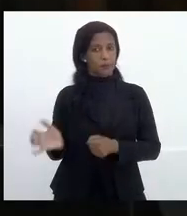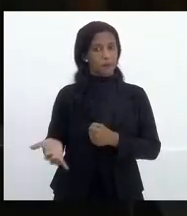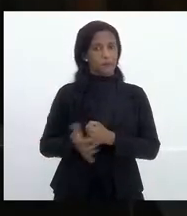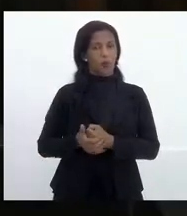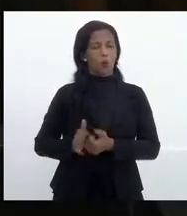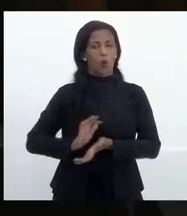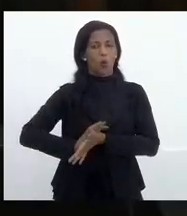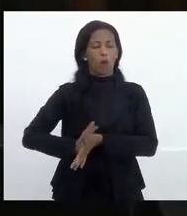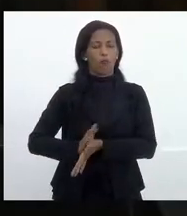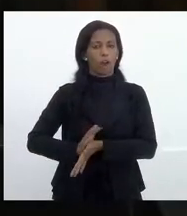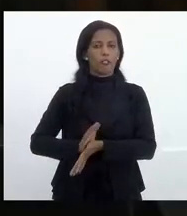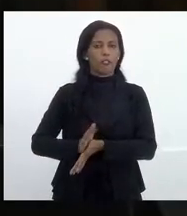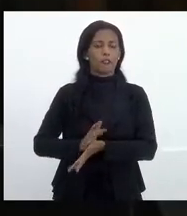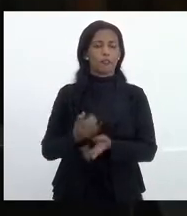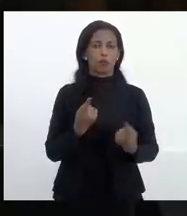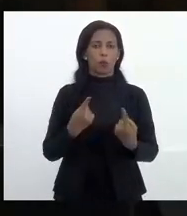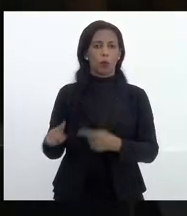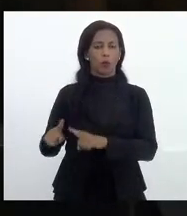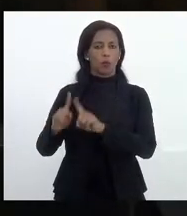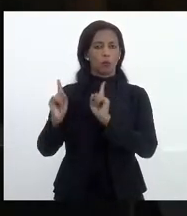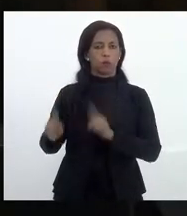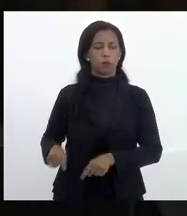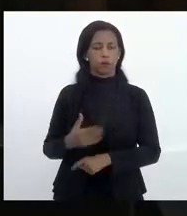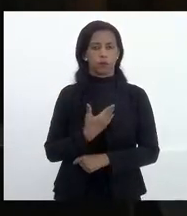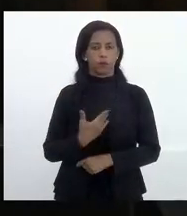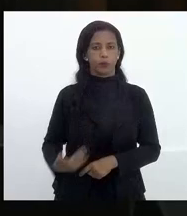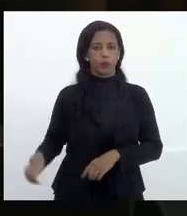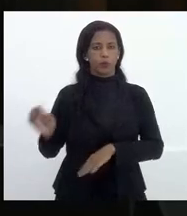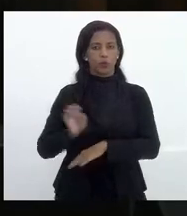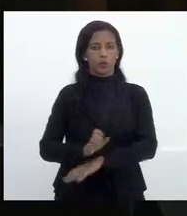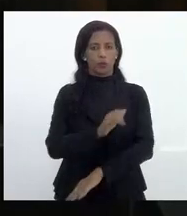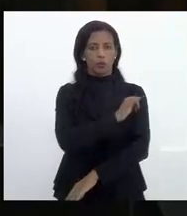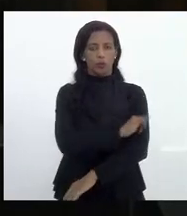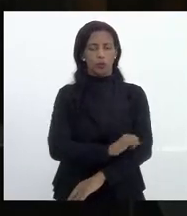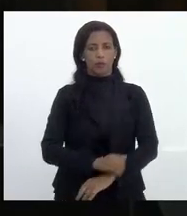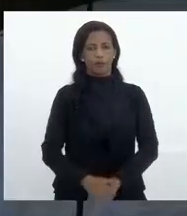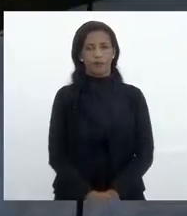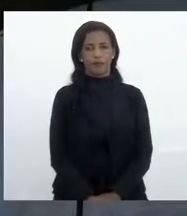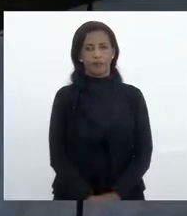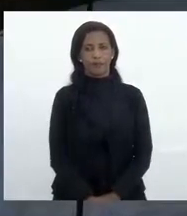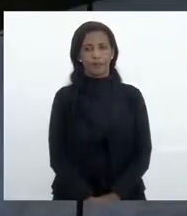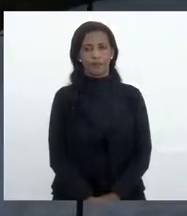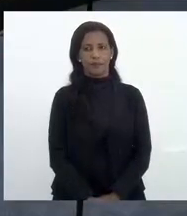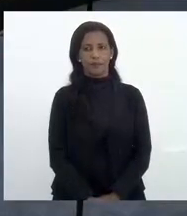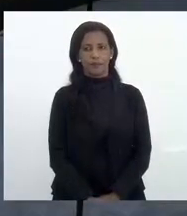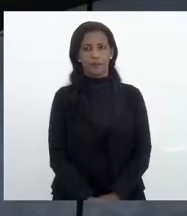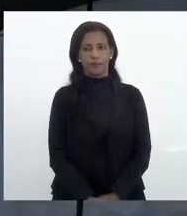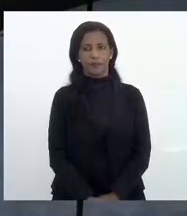uma covardia contra os servidores públicos do Estado do Rio de Janeiro